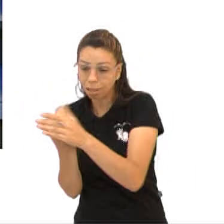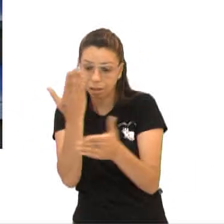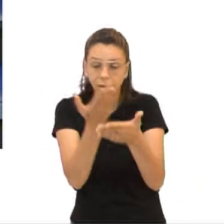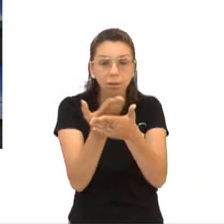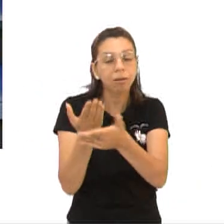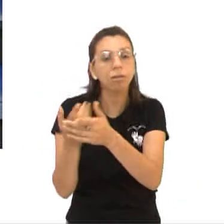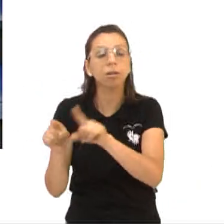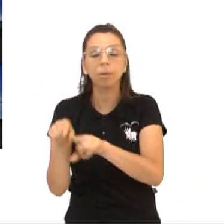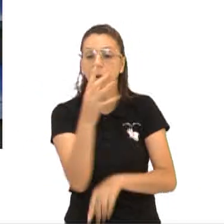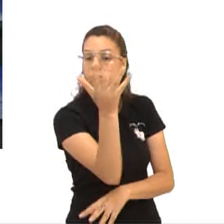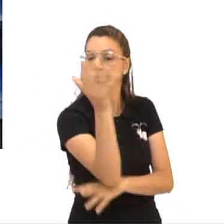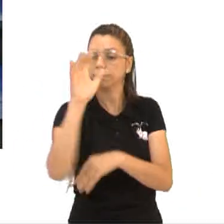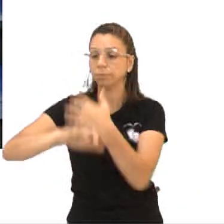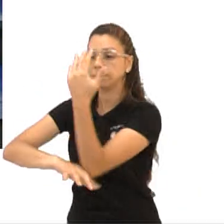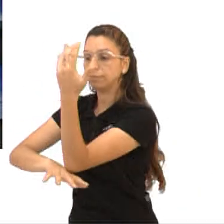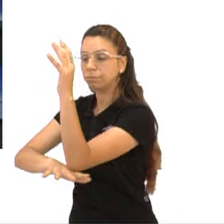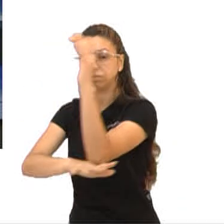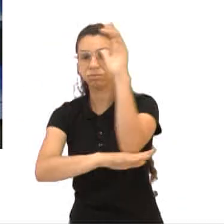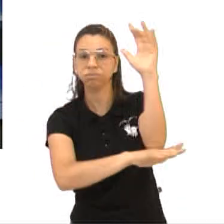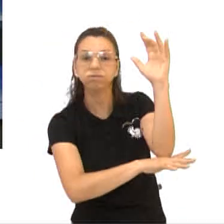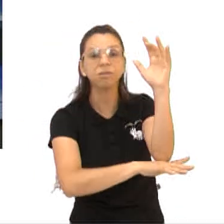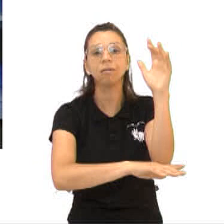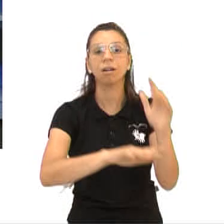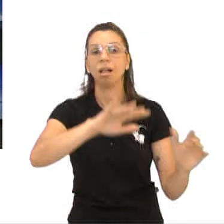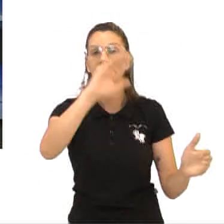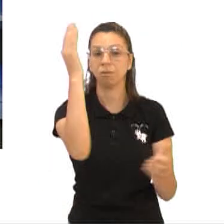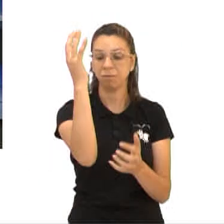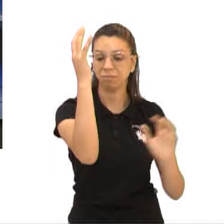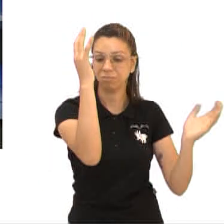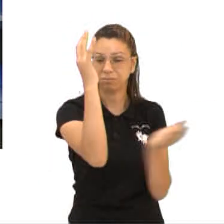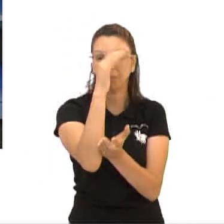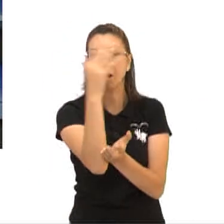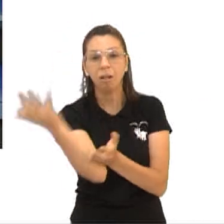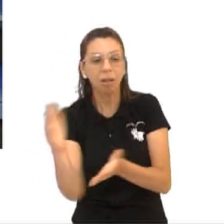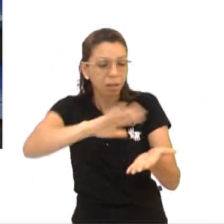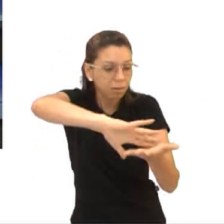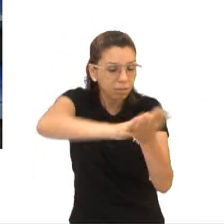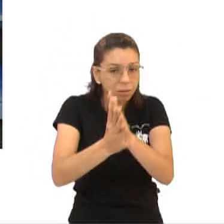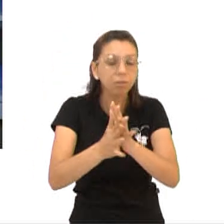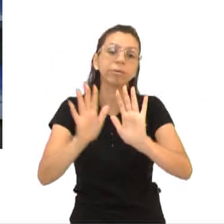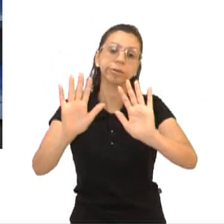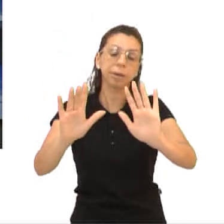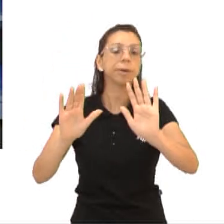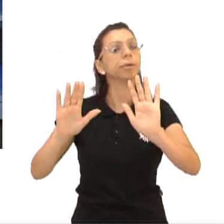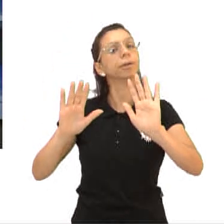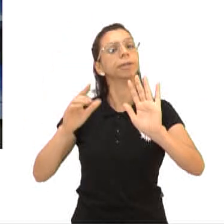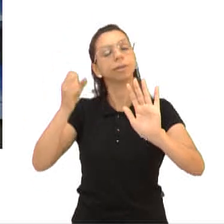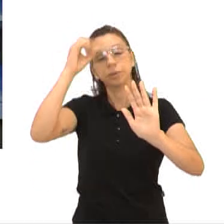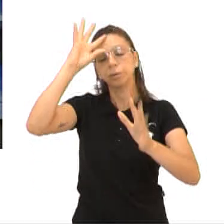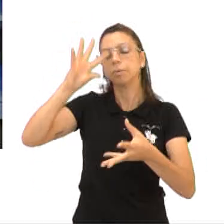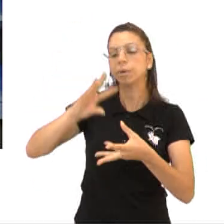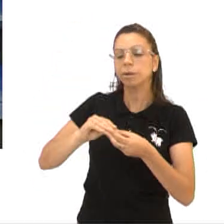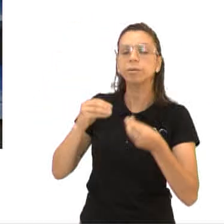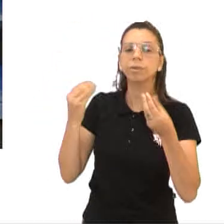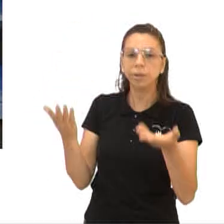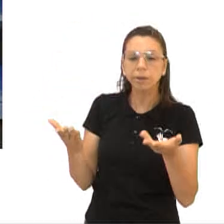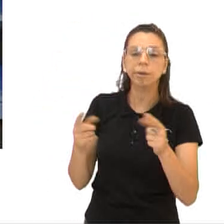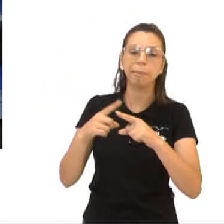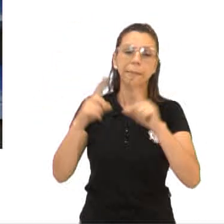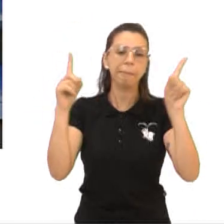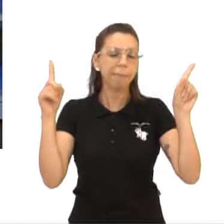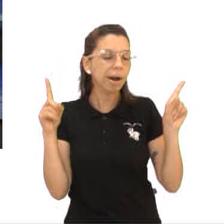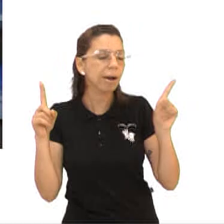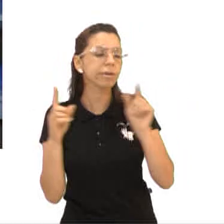a impressão que faz parte de um grande complô a favor do ecologismo ou contra. No entanto, quando você